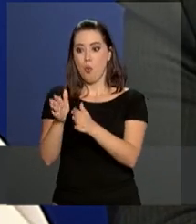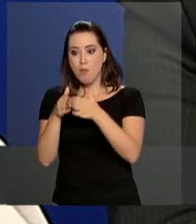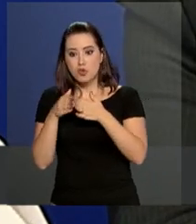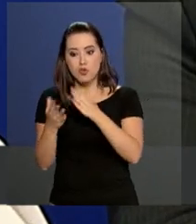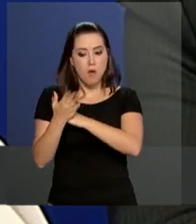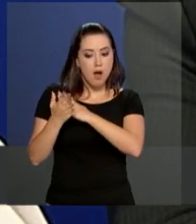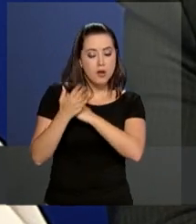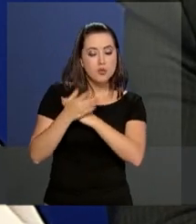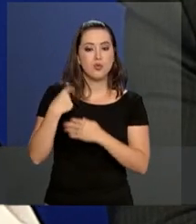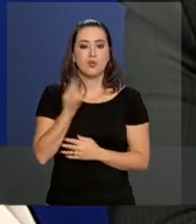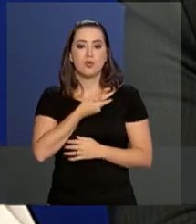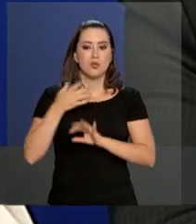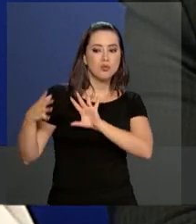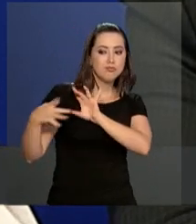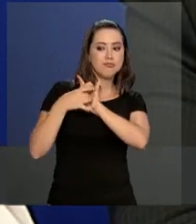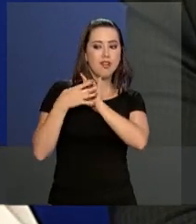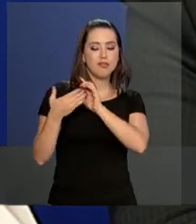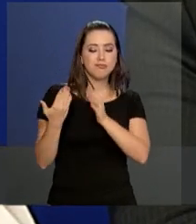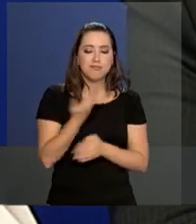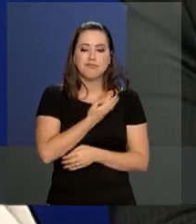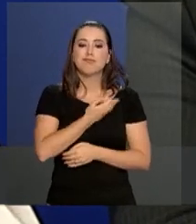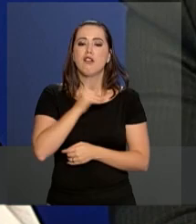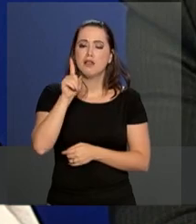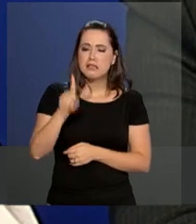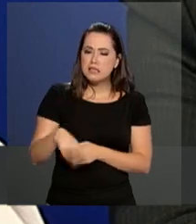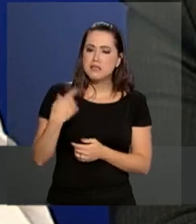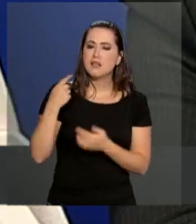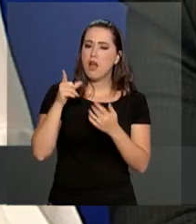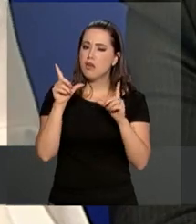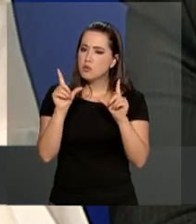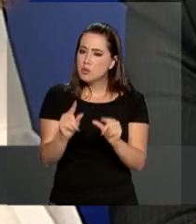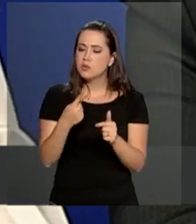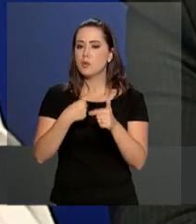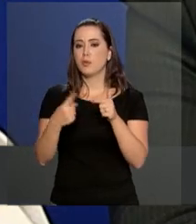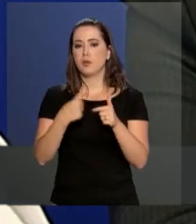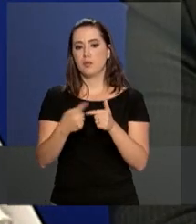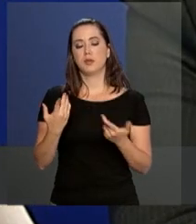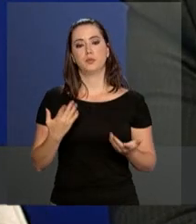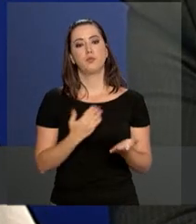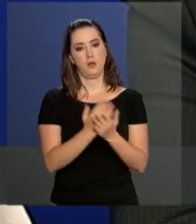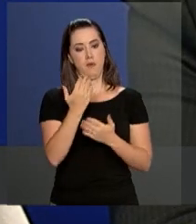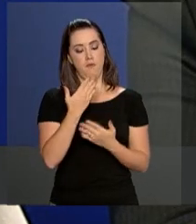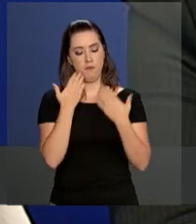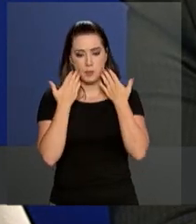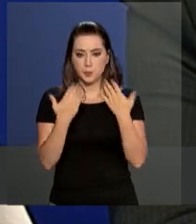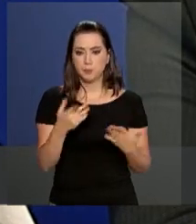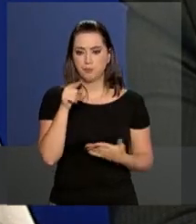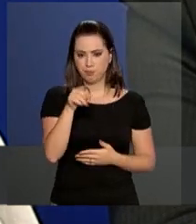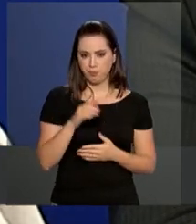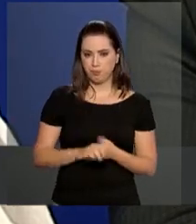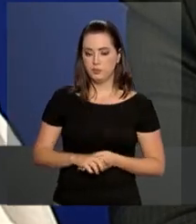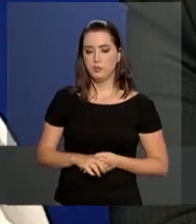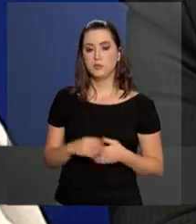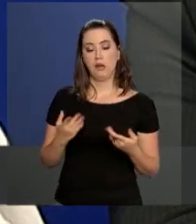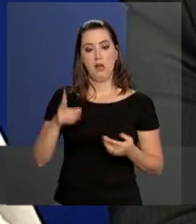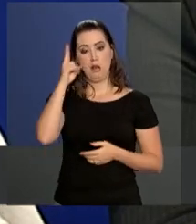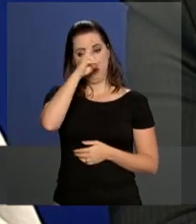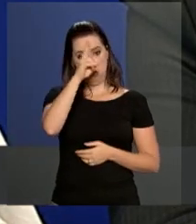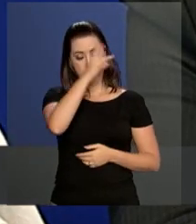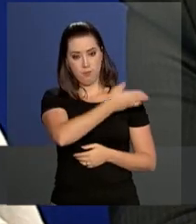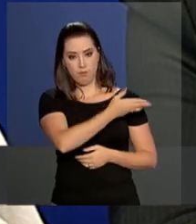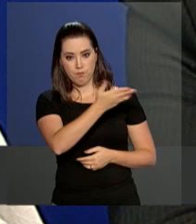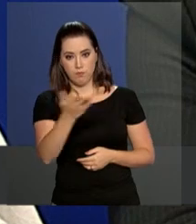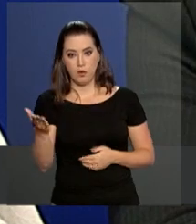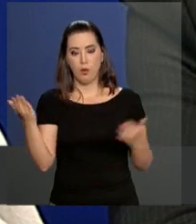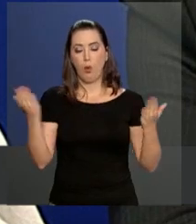pudesse minimizar esses efeitos e eles foram de fato muito pequenos vamos começar alexandre favor lembrando então os senhores